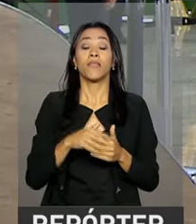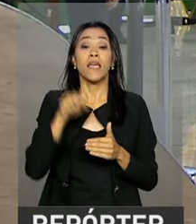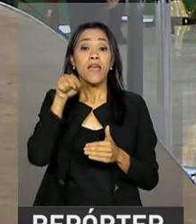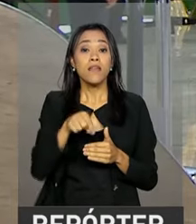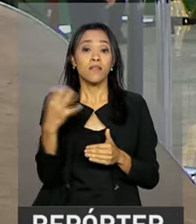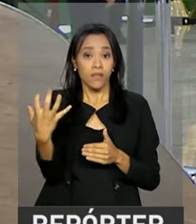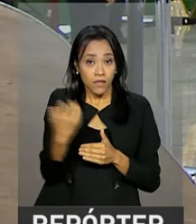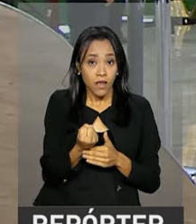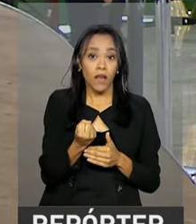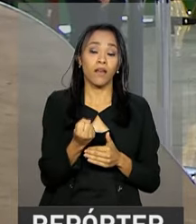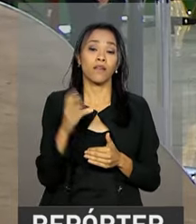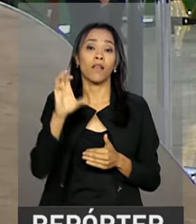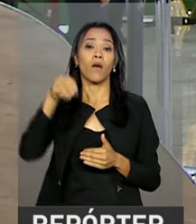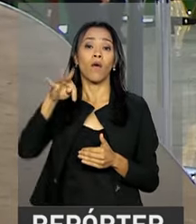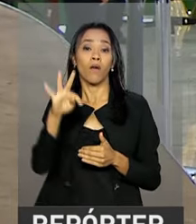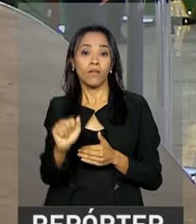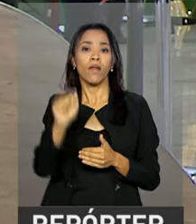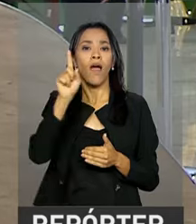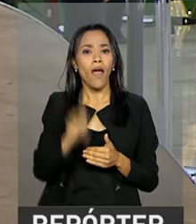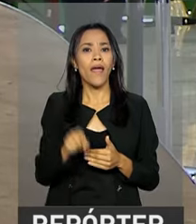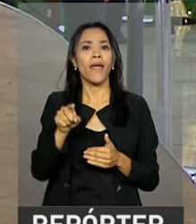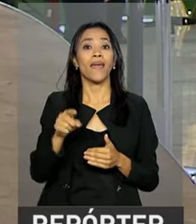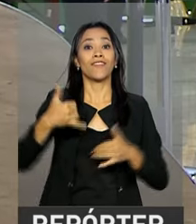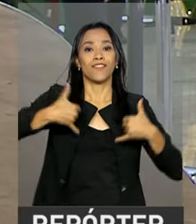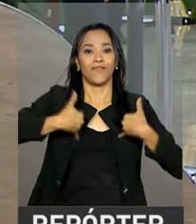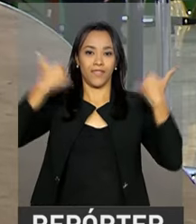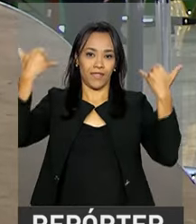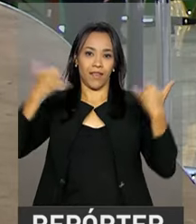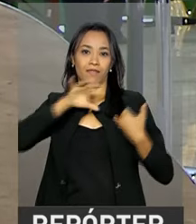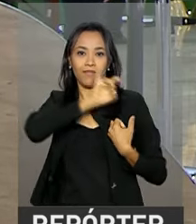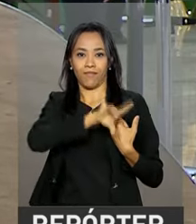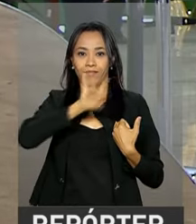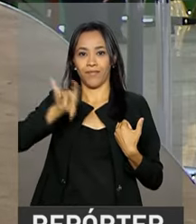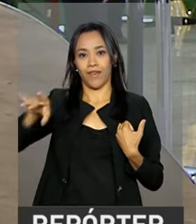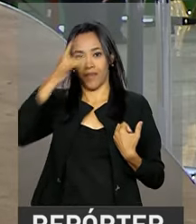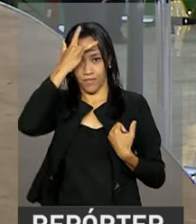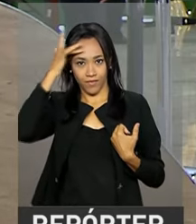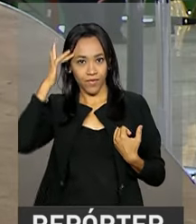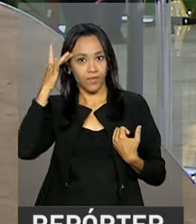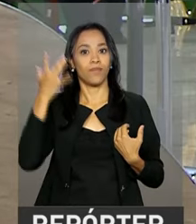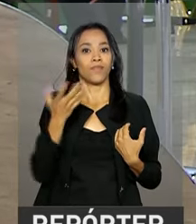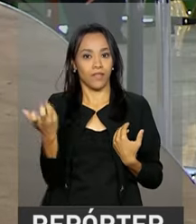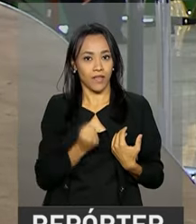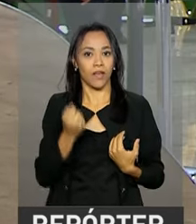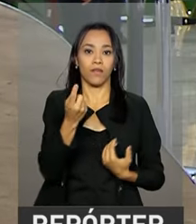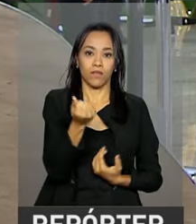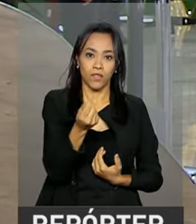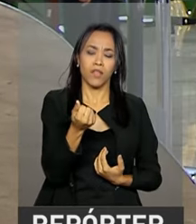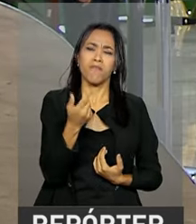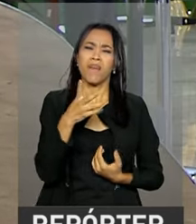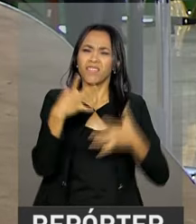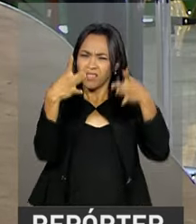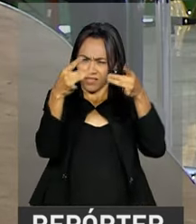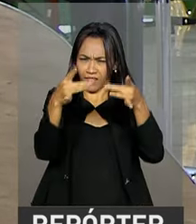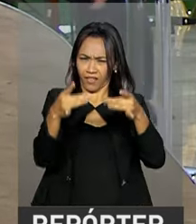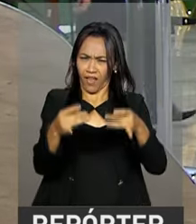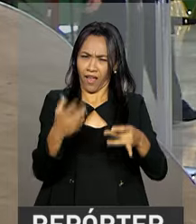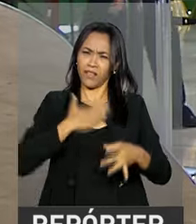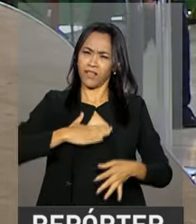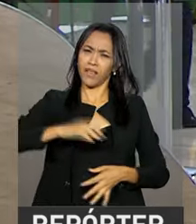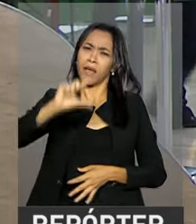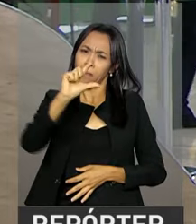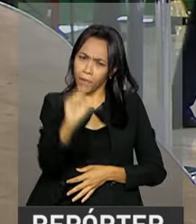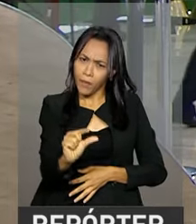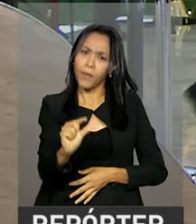saques eles vão ser feitos de acordo com a data de aniversário do Trabalhador mas todos os detalhes mesmo a gente só vai conhecer daqui a pouco